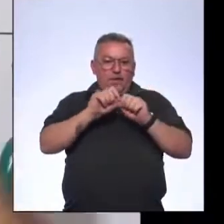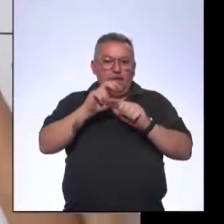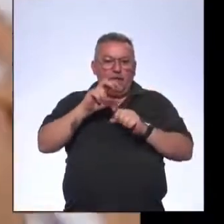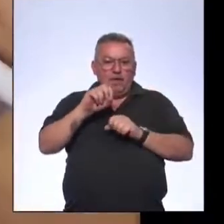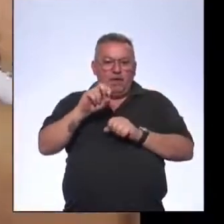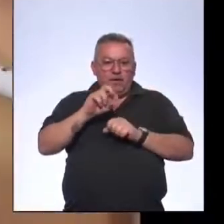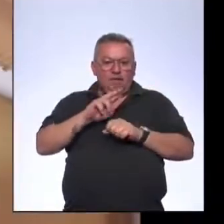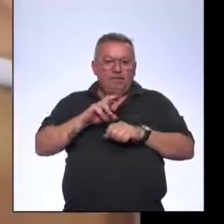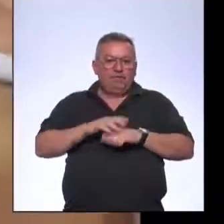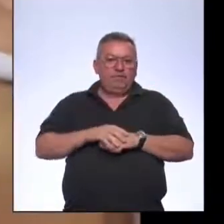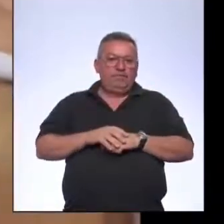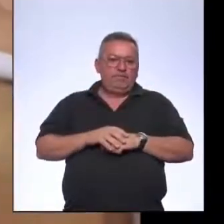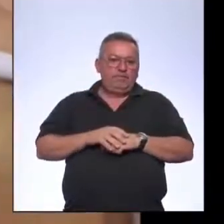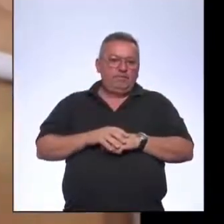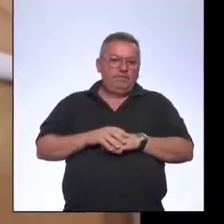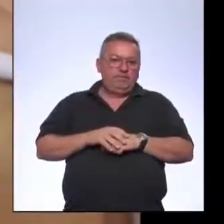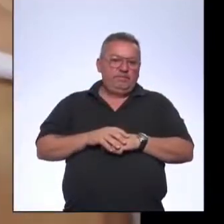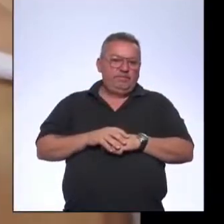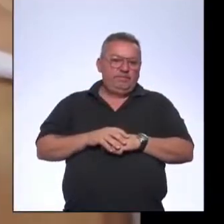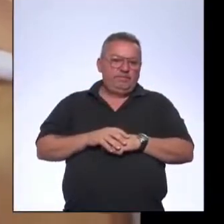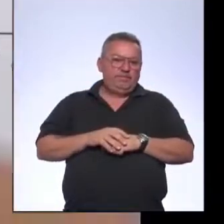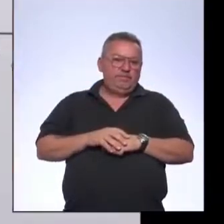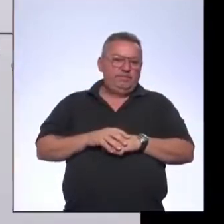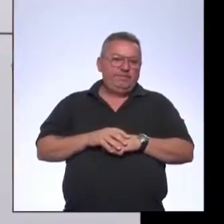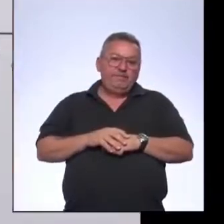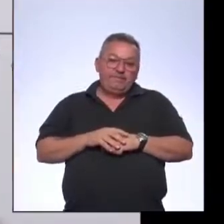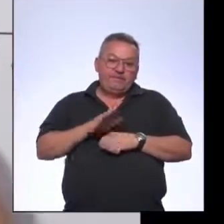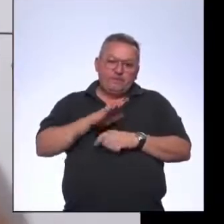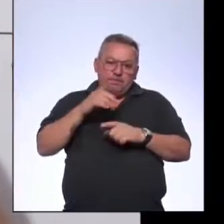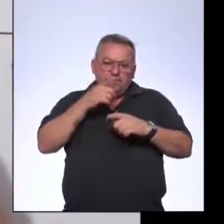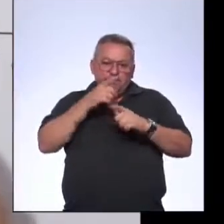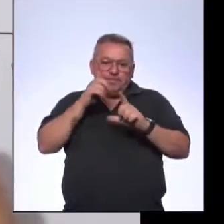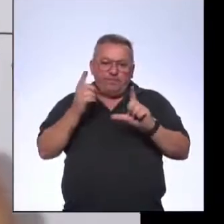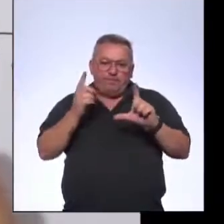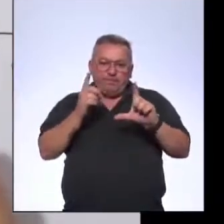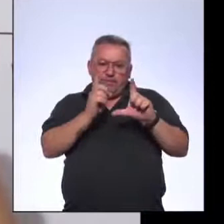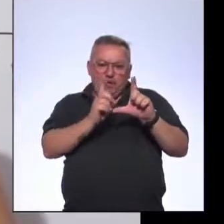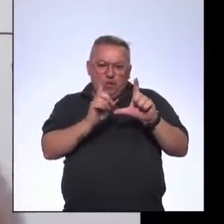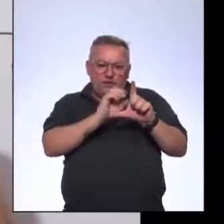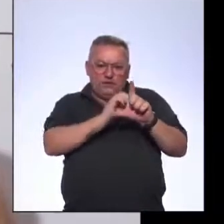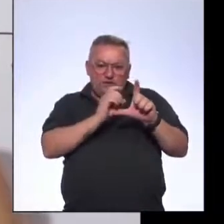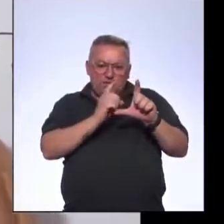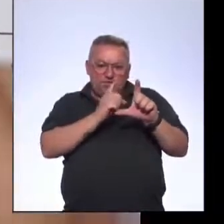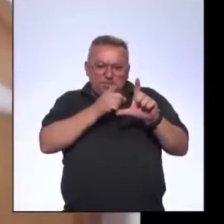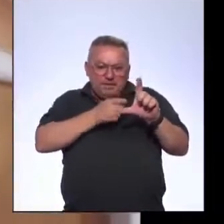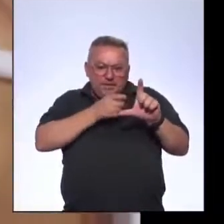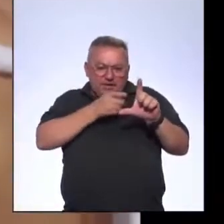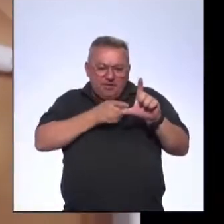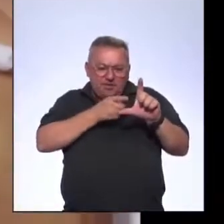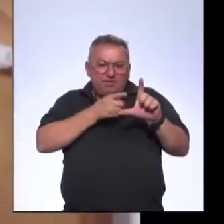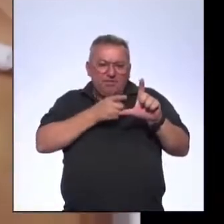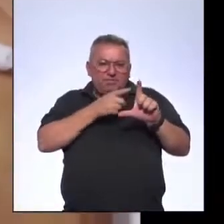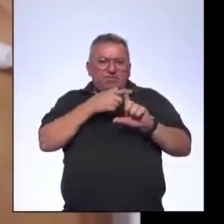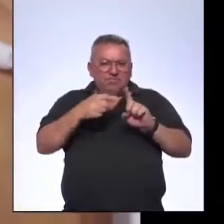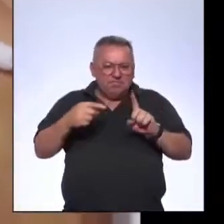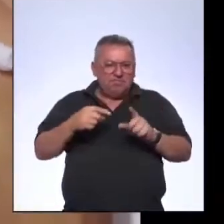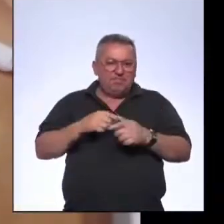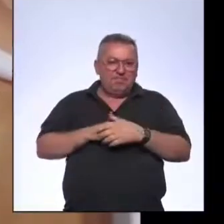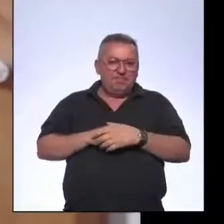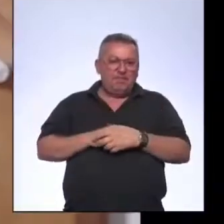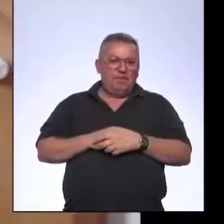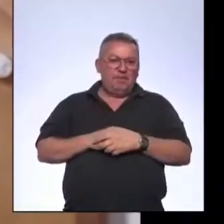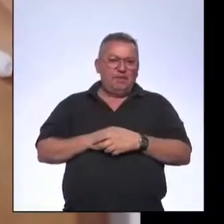500 gramas Um Ah eu acho que 500 gramas Ele está aqui no meio né Se aqui daqui até aqui é um quilo né 500 gramas acertar no meio né